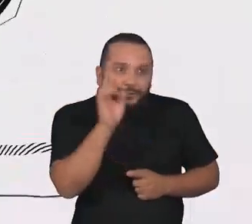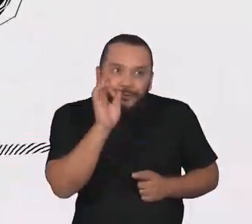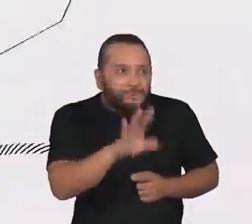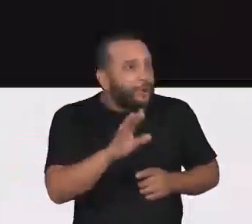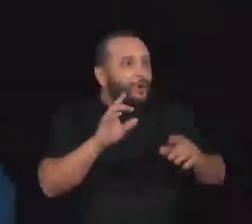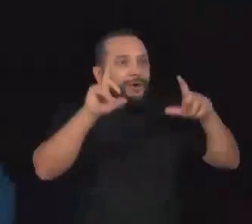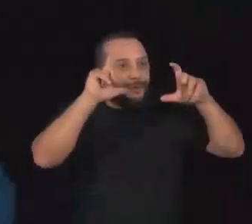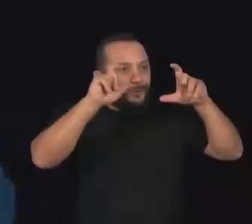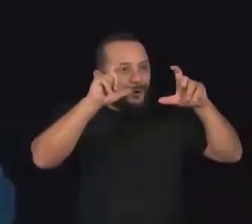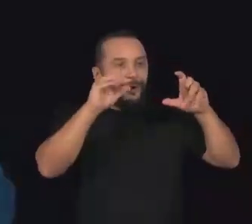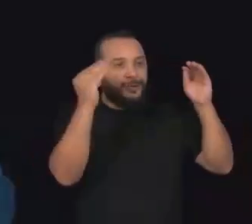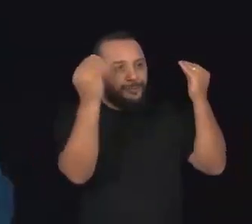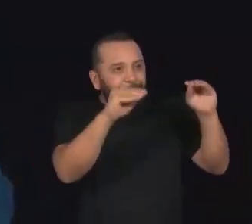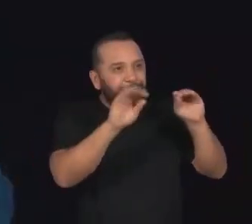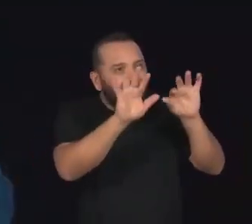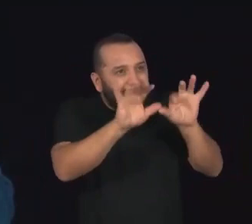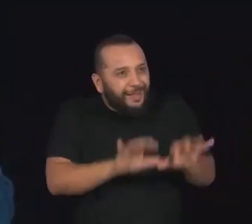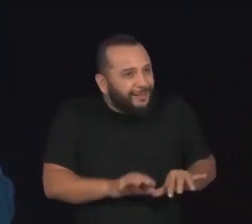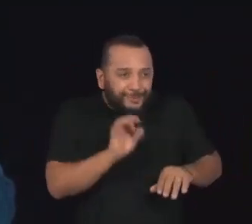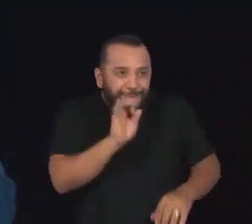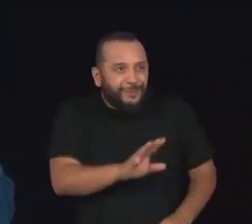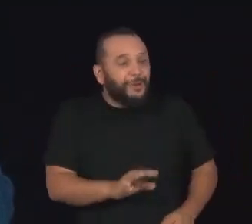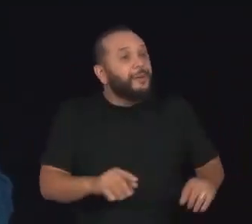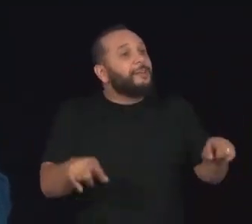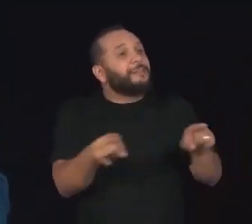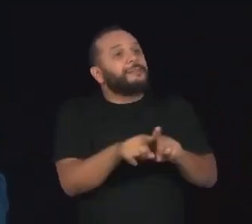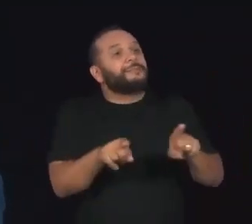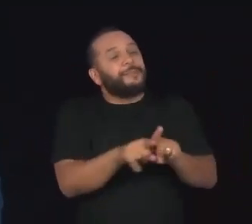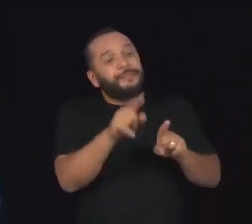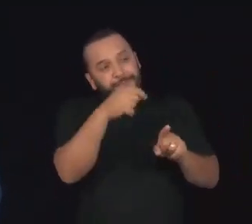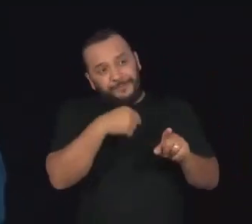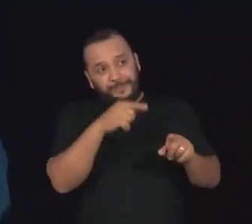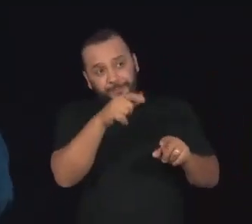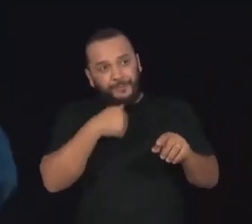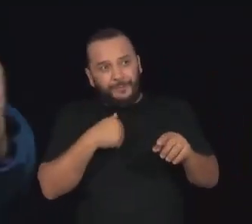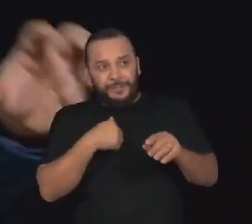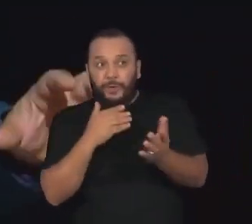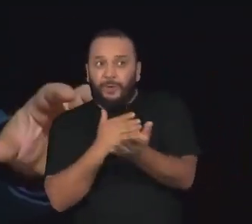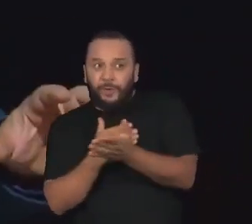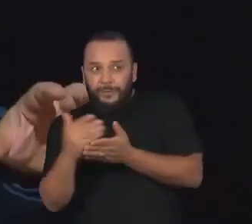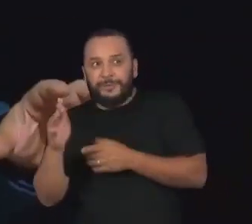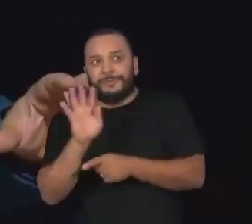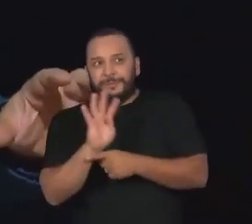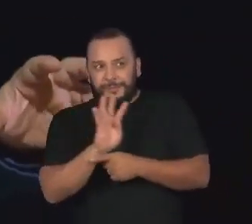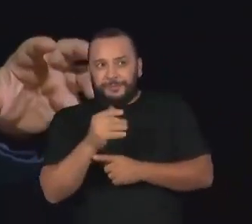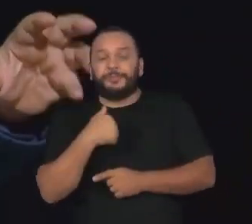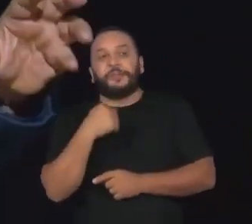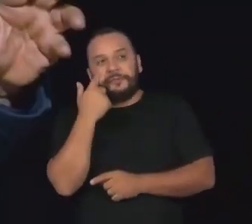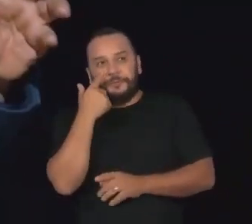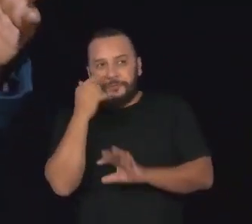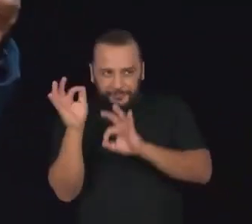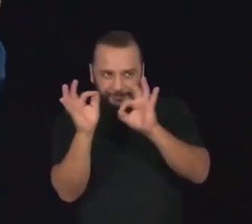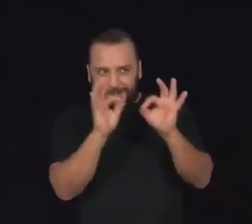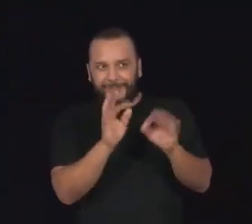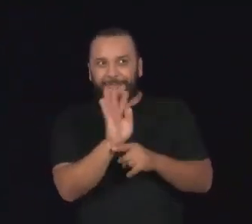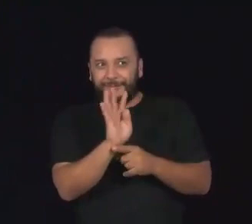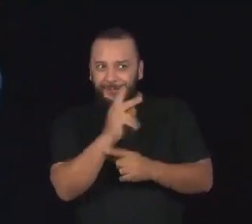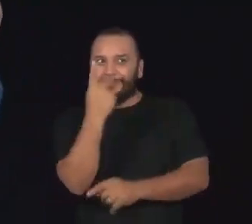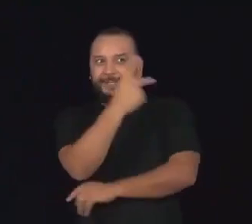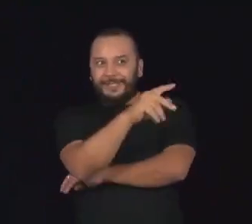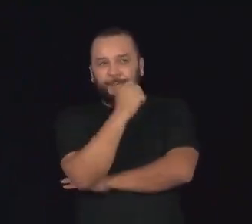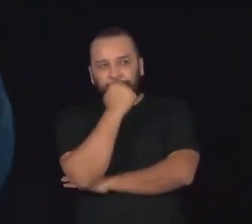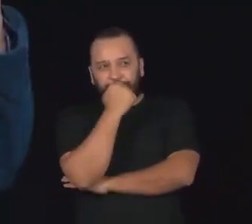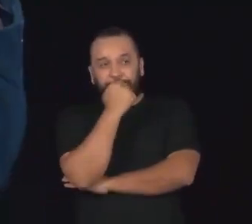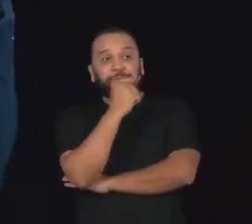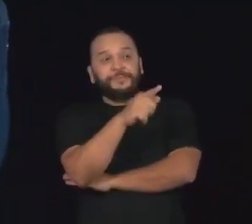foto e aí tem uma hora que você descobre o vídeo e eu fui ver esse vídeo eh você